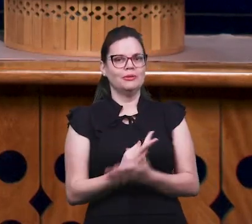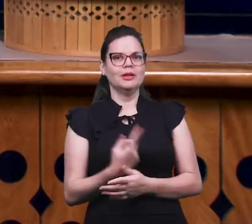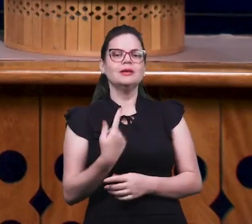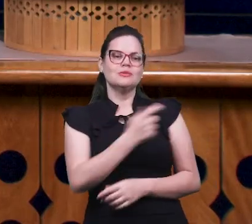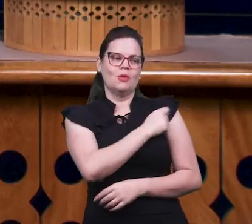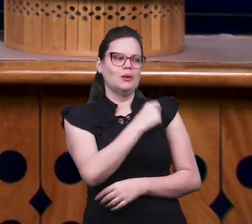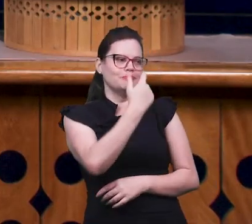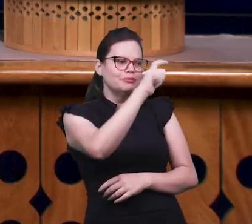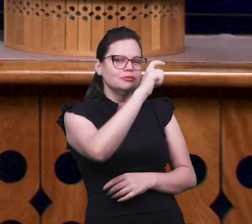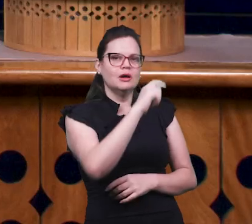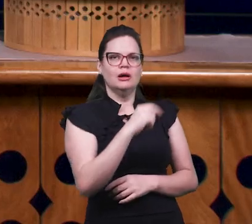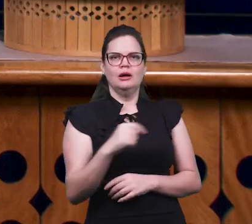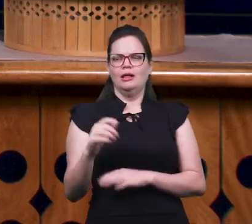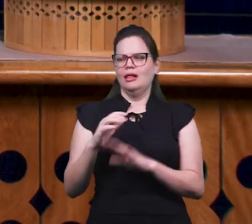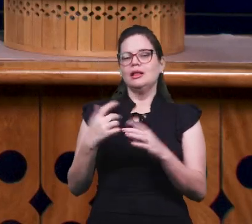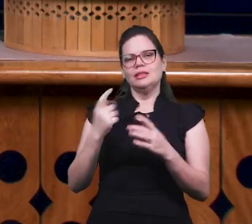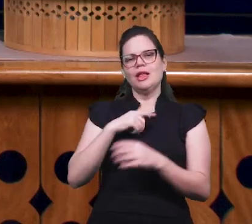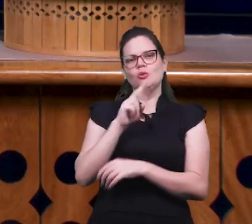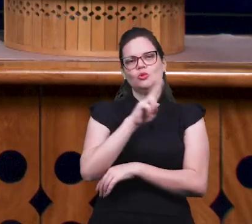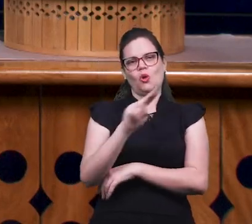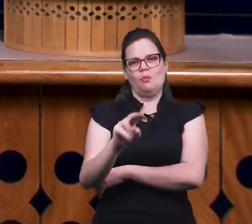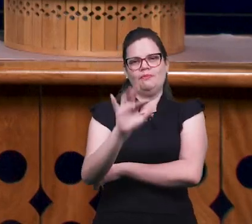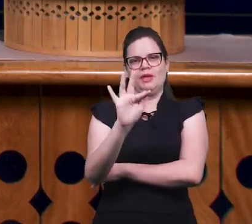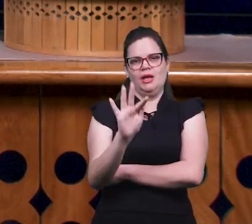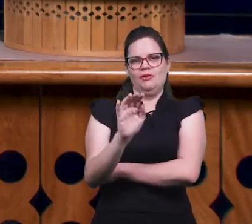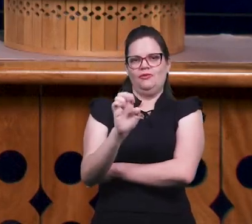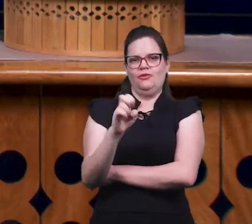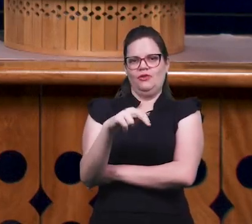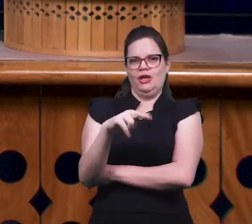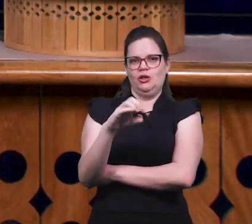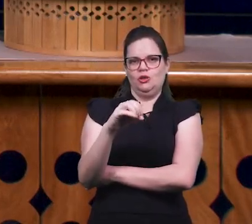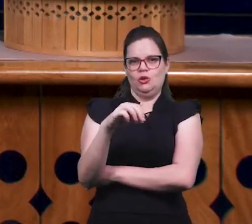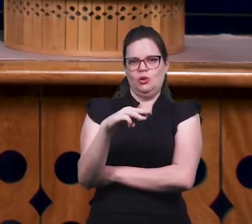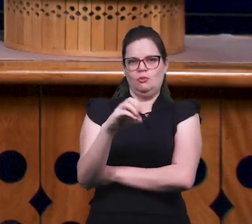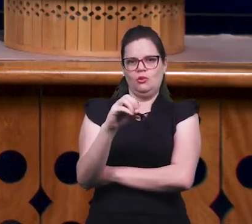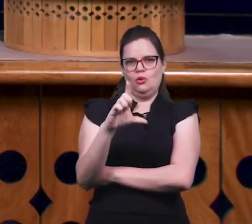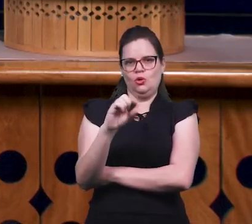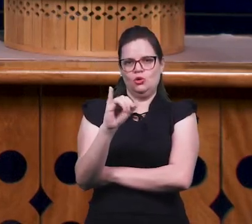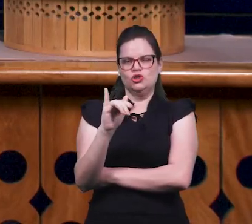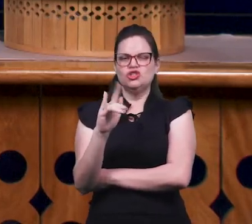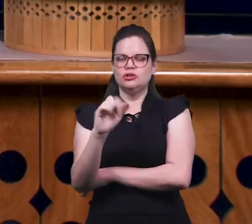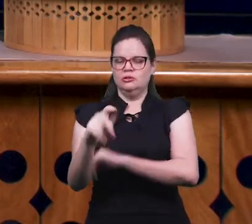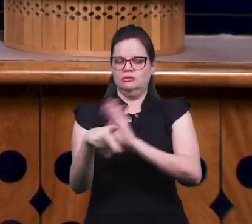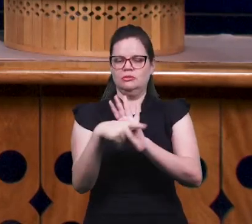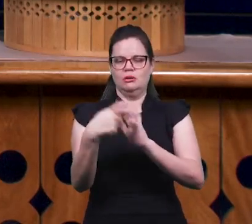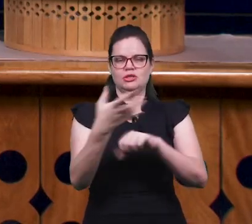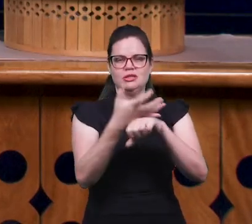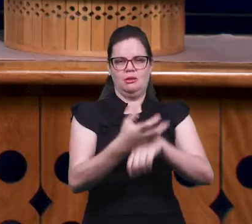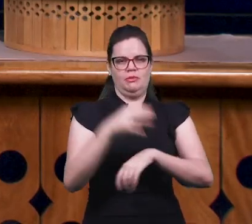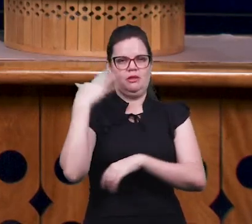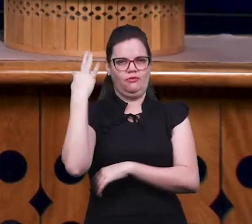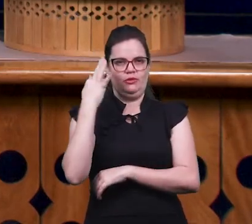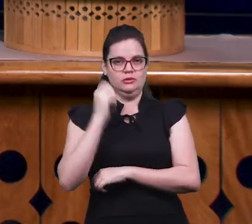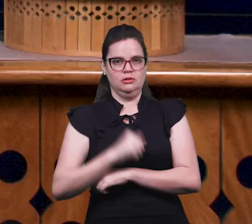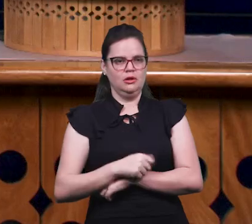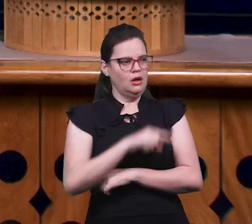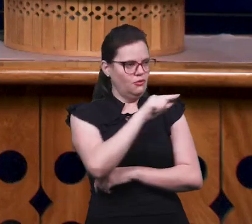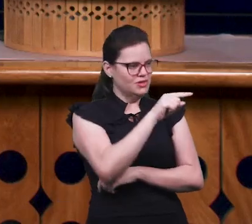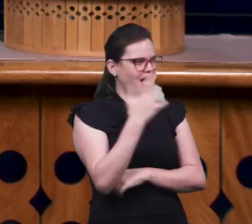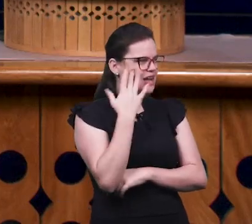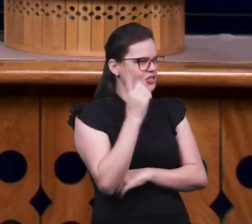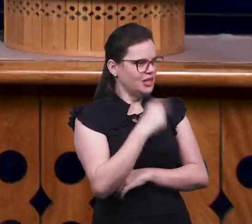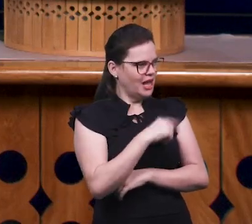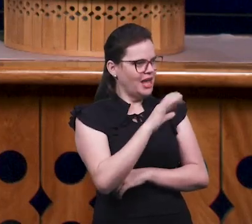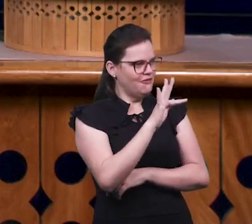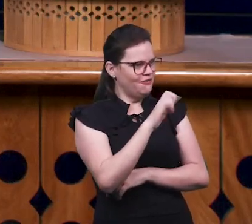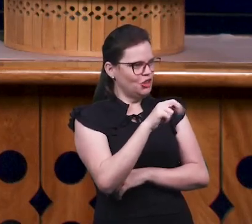de fenomenologia, né? Você tem uma experiência desse tipo, para ele isso é fenomenologia, para nós, para aquele que crê, é uma